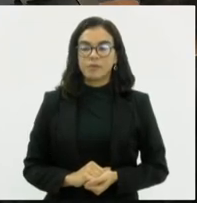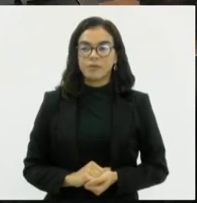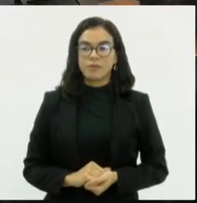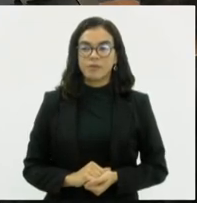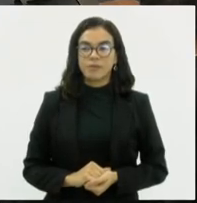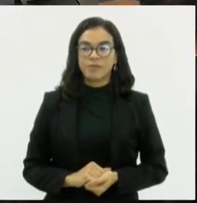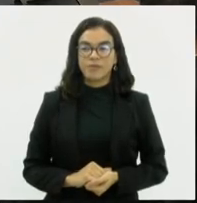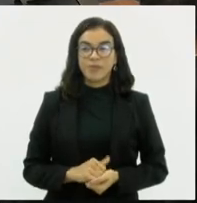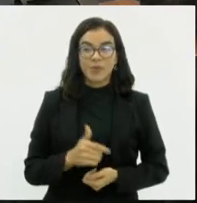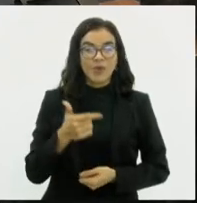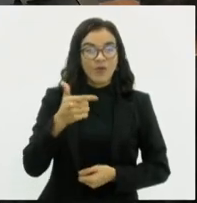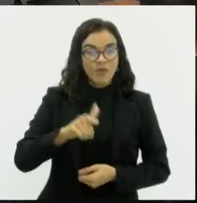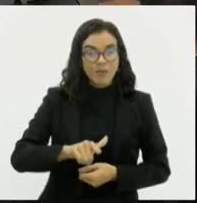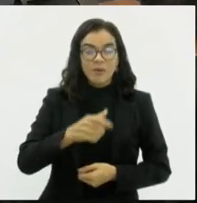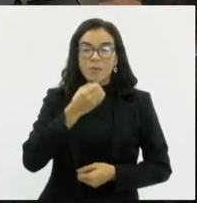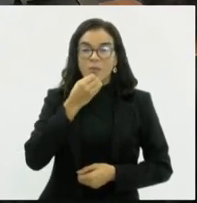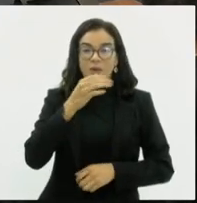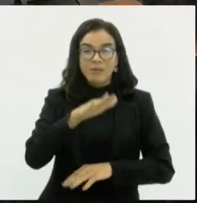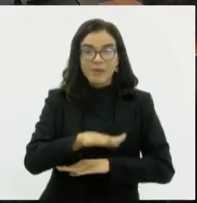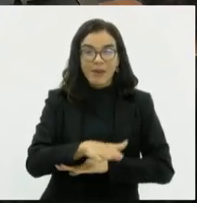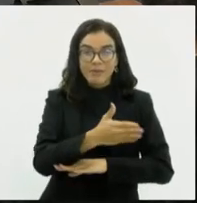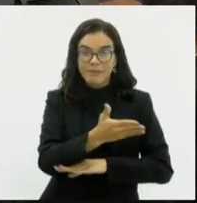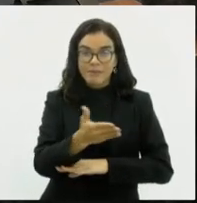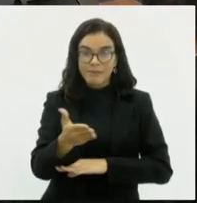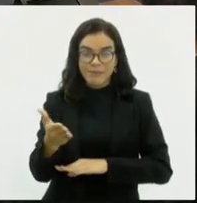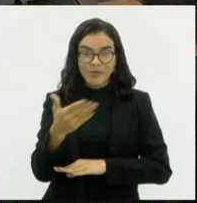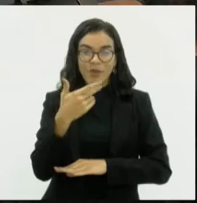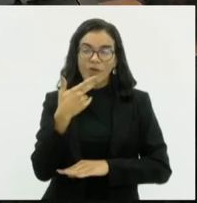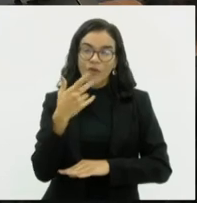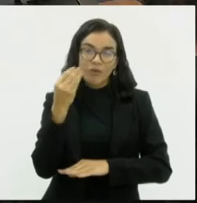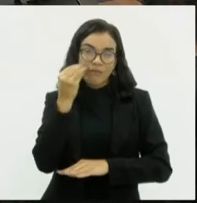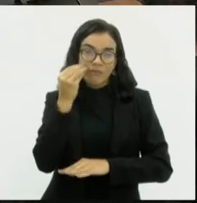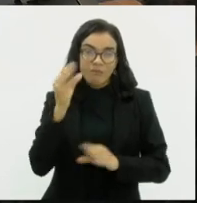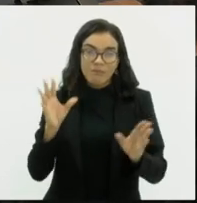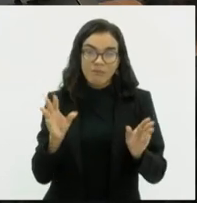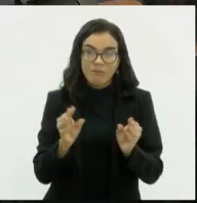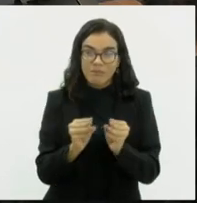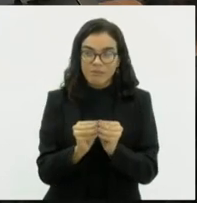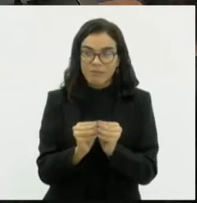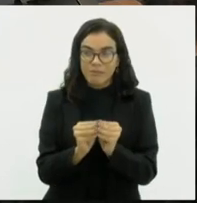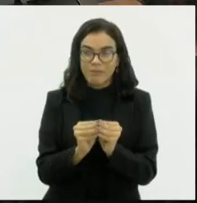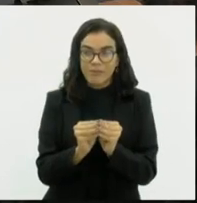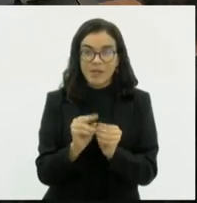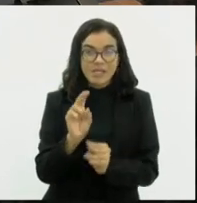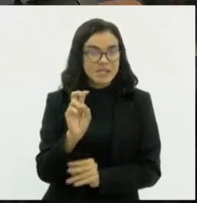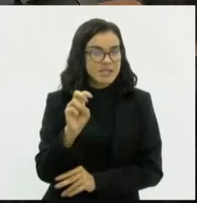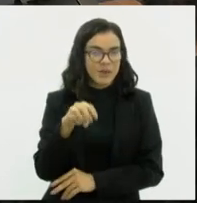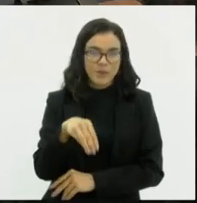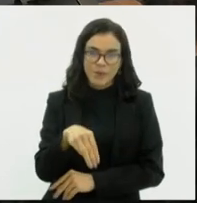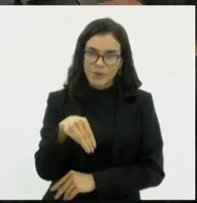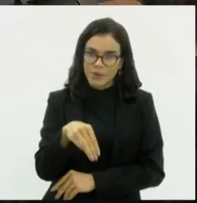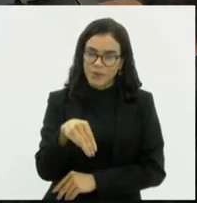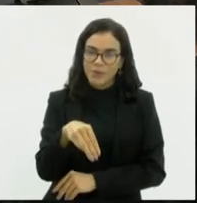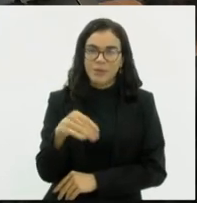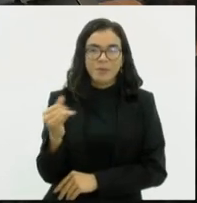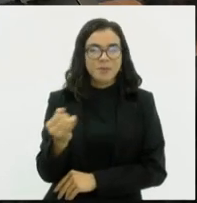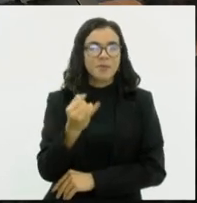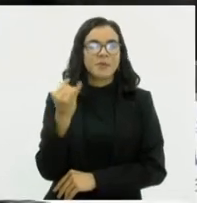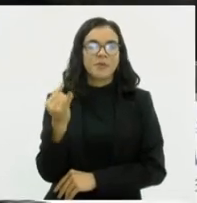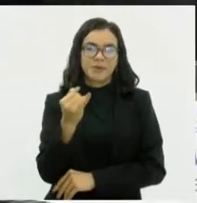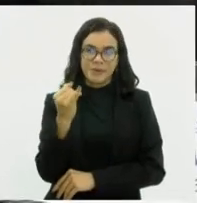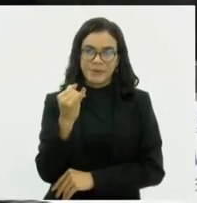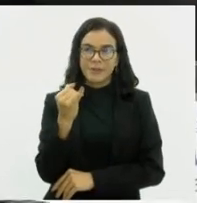Mais uma vez, boa tarde a todos. Prometo que vou ser breve. Tem um lembretinho aqui de 5 minutos de cerimonial importantíssimo,